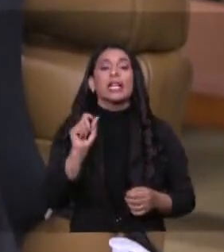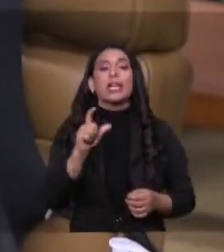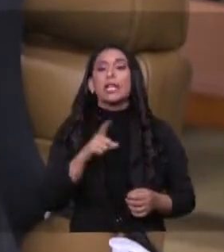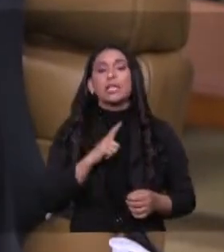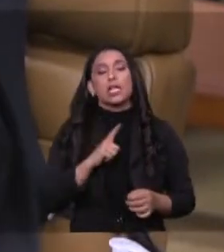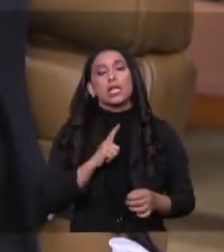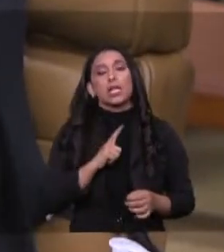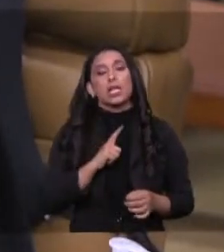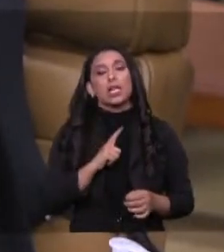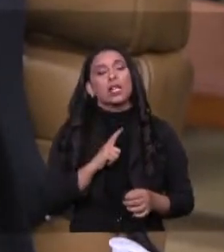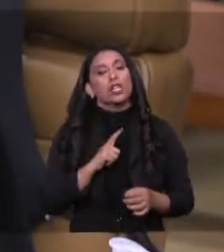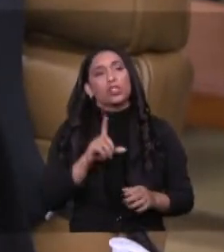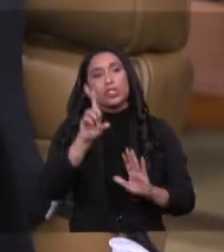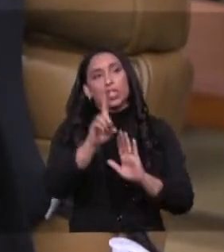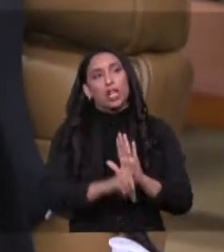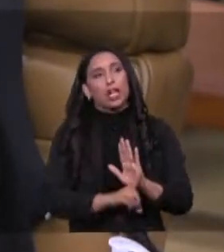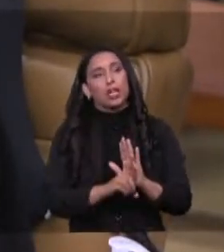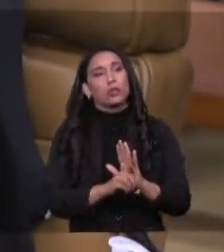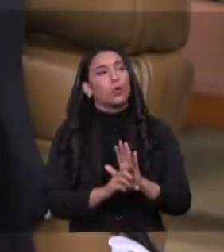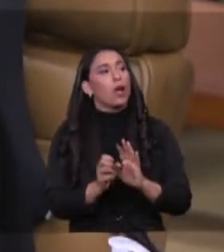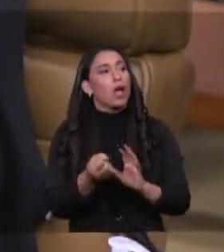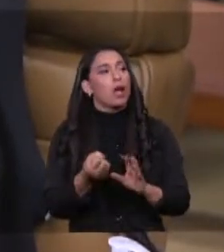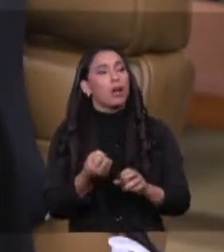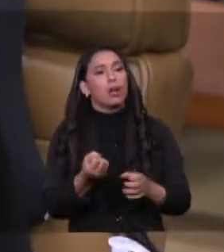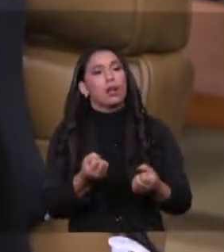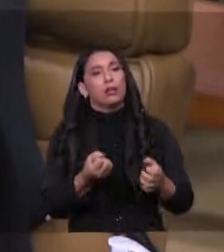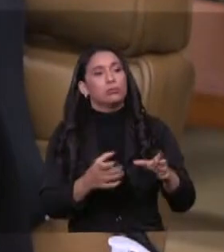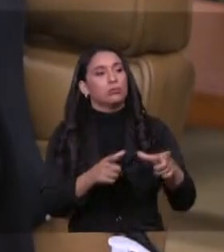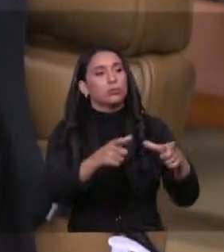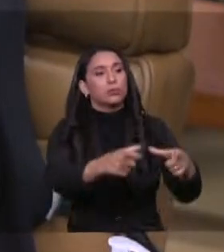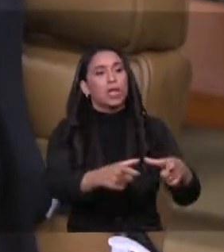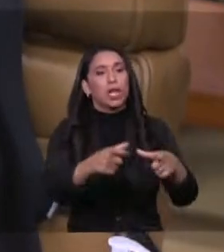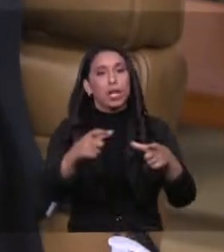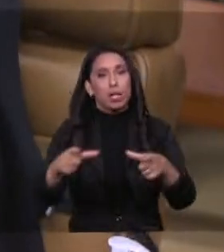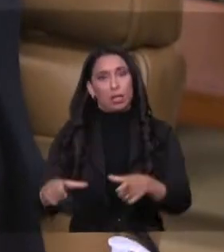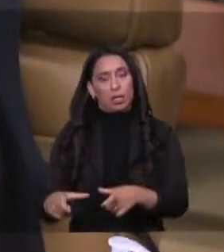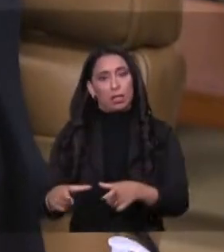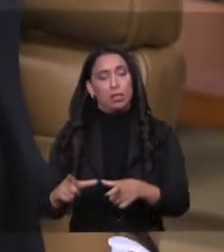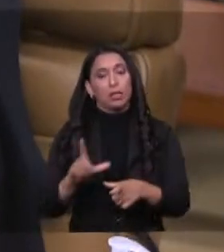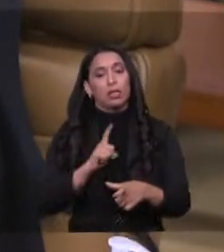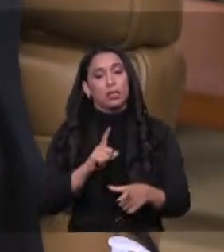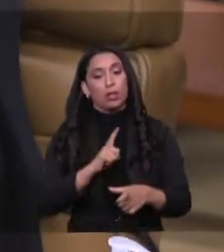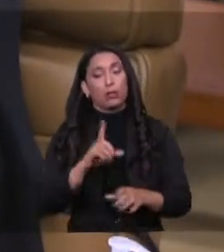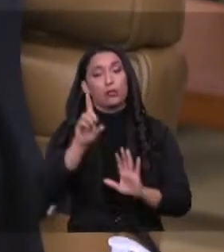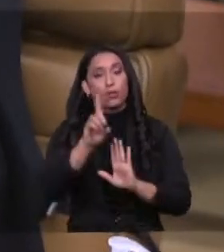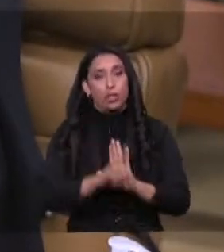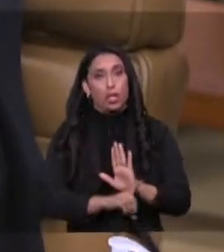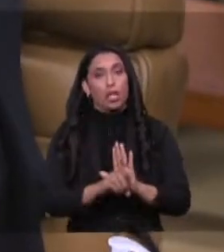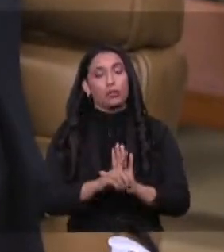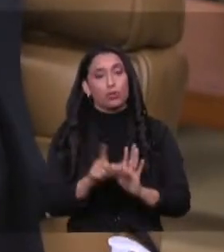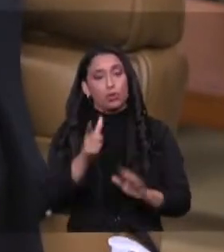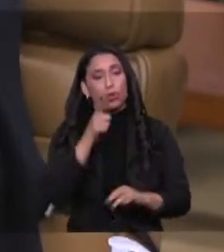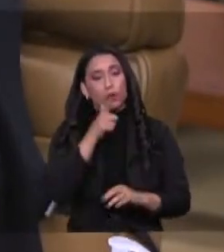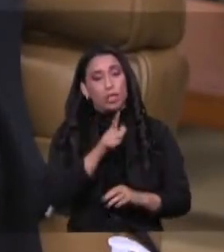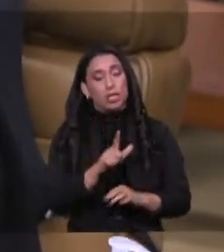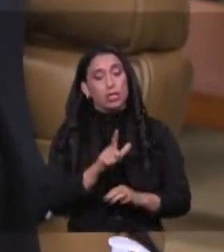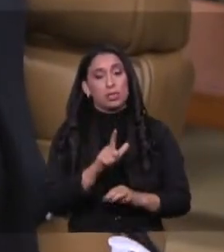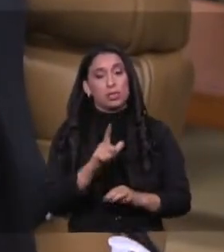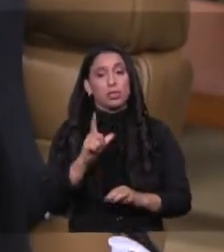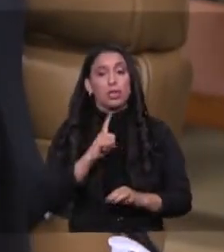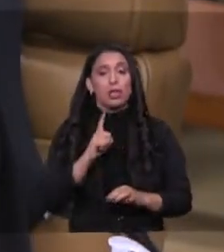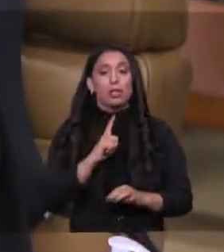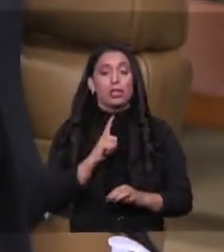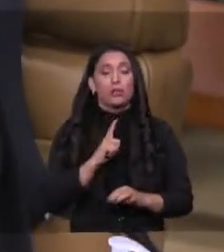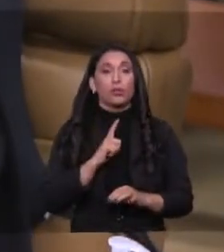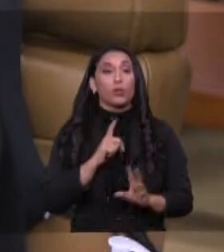a quais quinhões de terra. Sem dúvida, direitos de conquista esse questionados